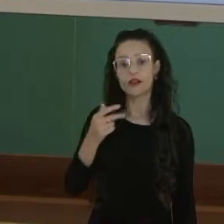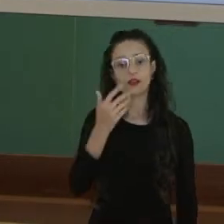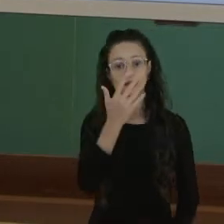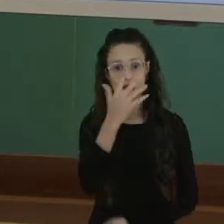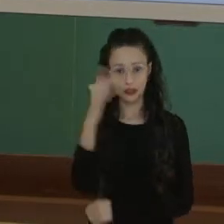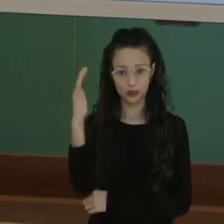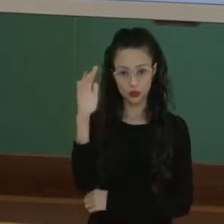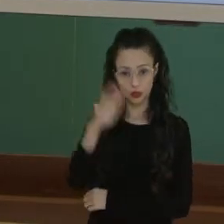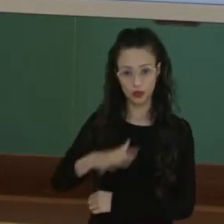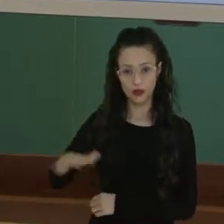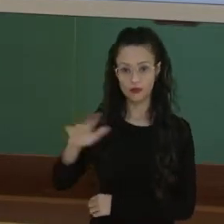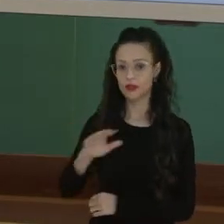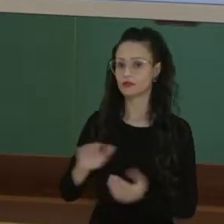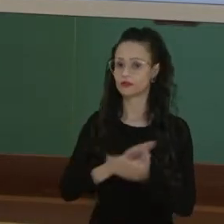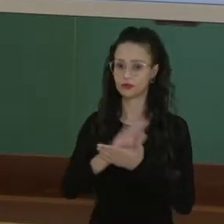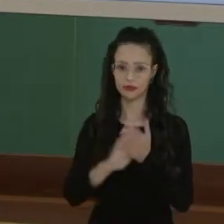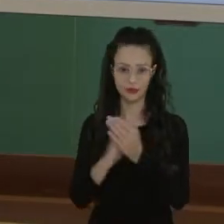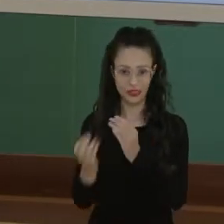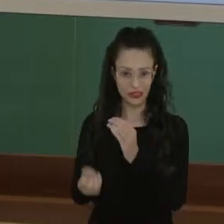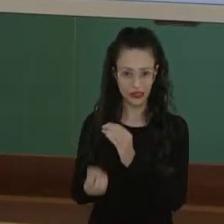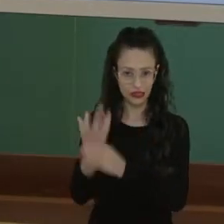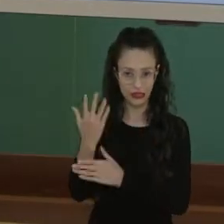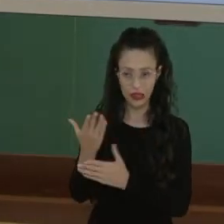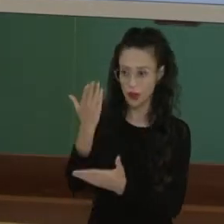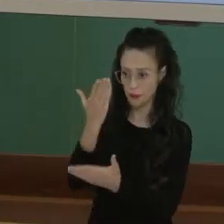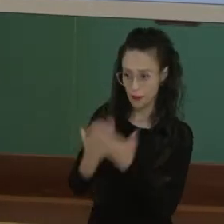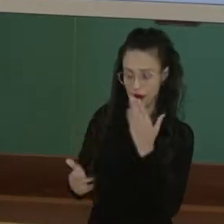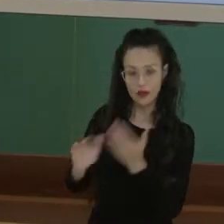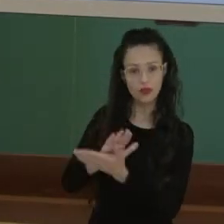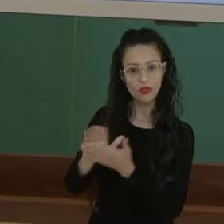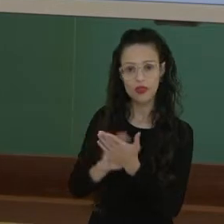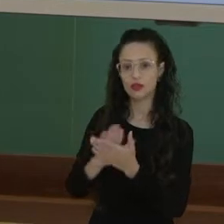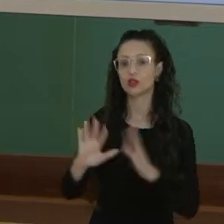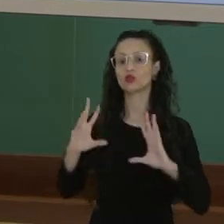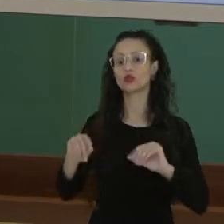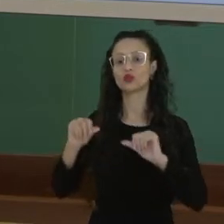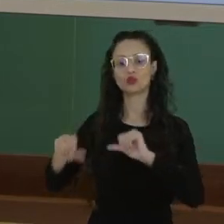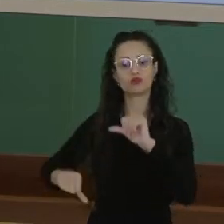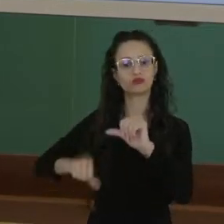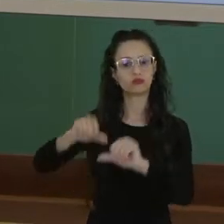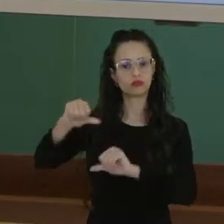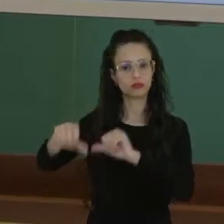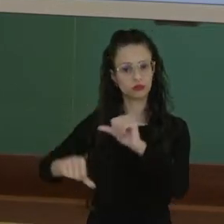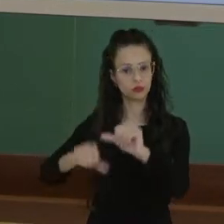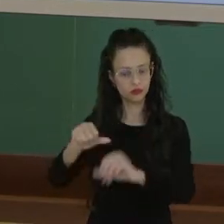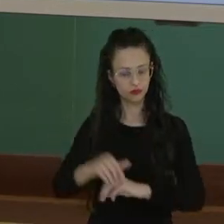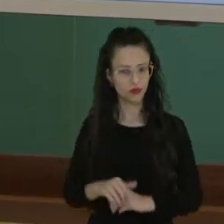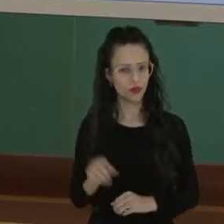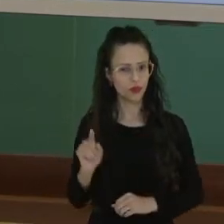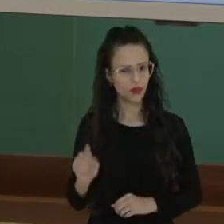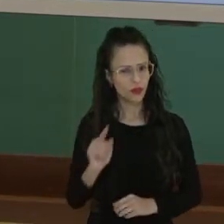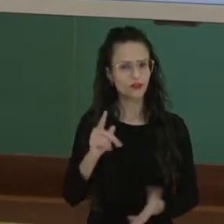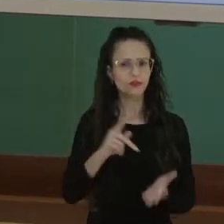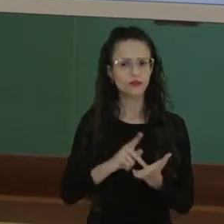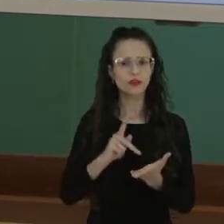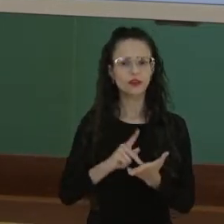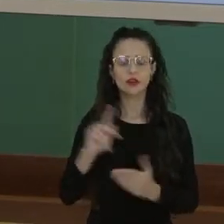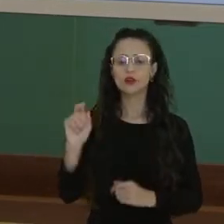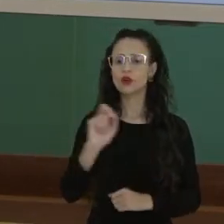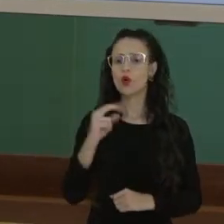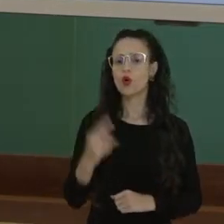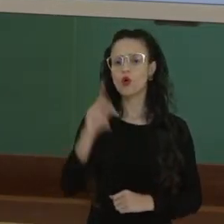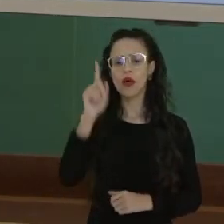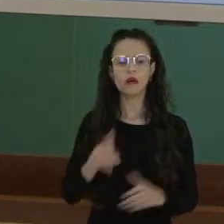natureza nada se cria, nada se perde, tudo se transforma. Isso é verdade ou não passa de um